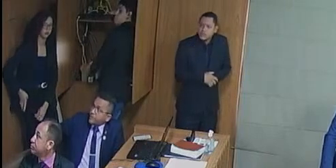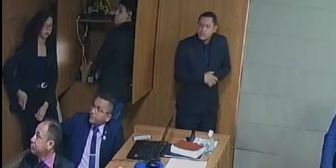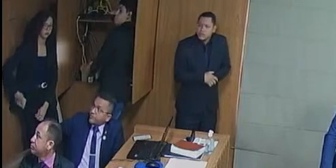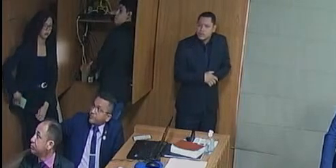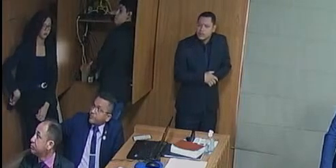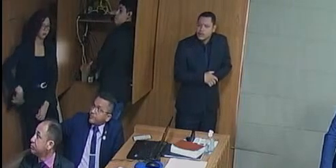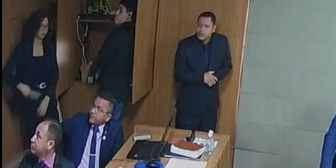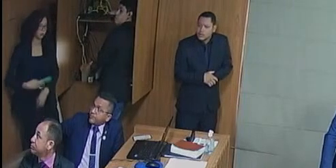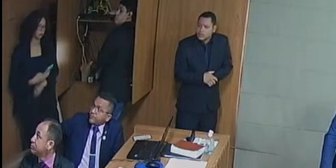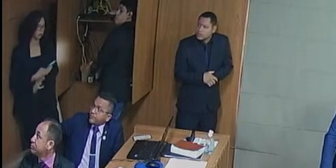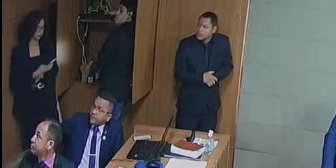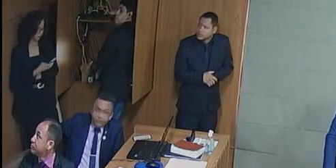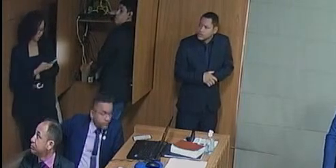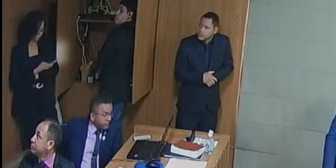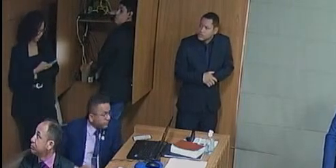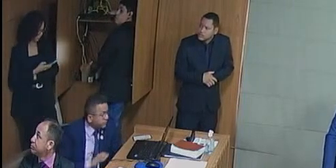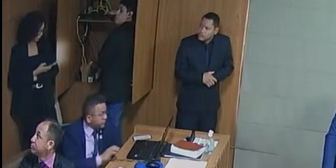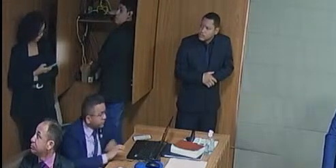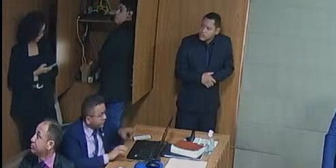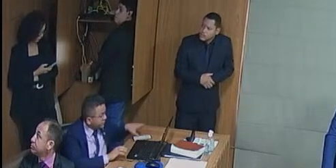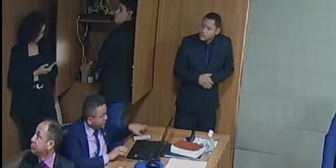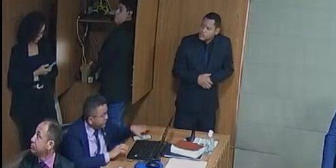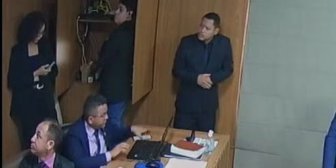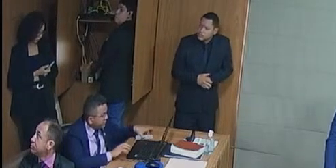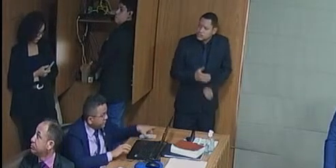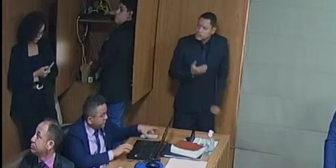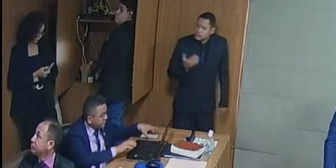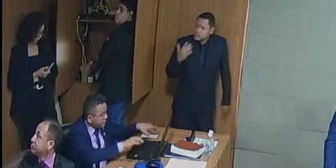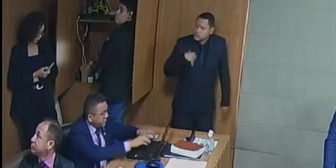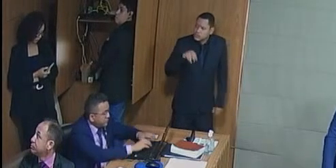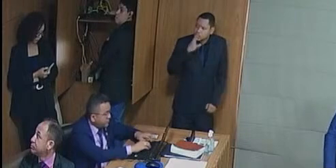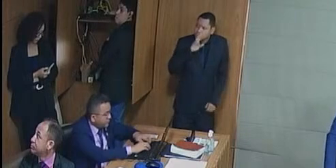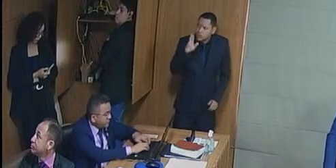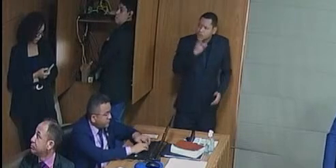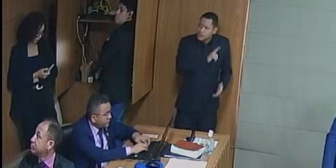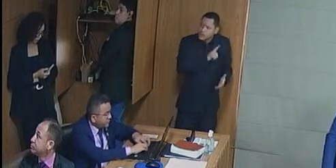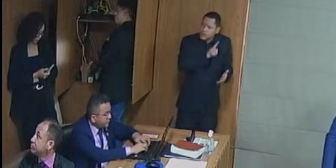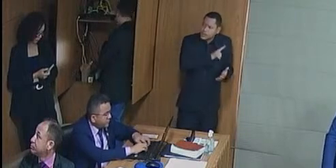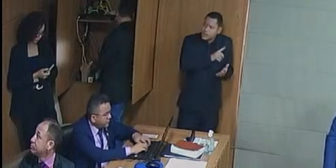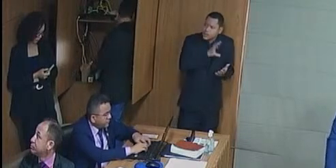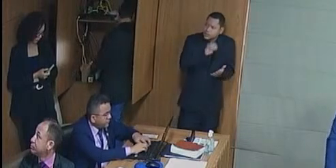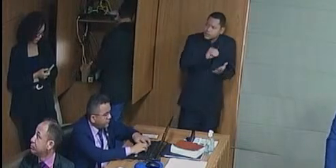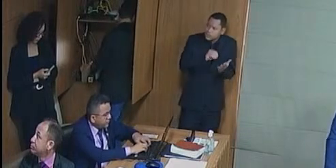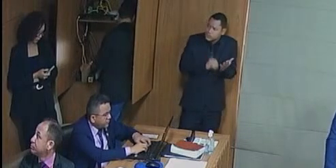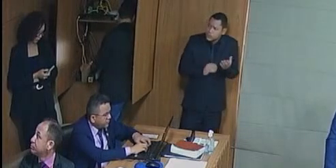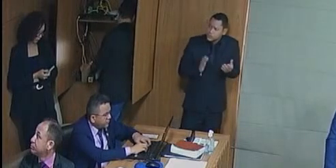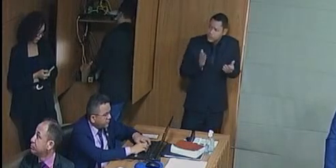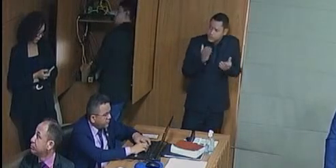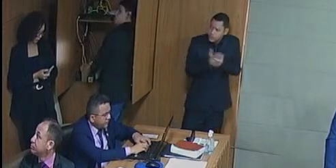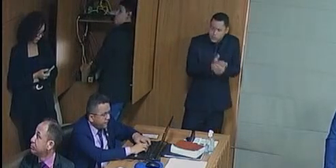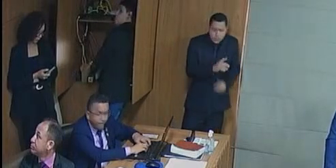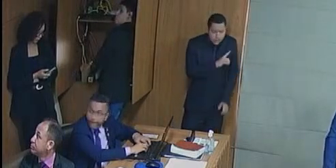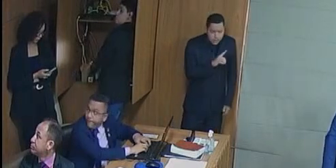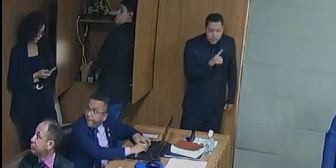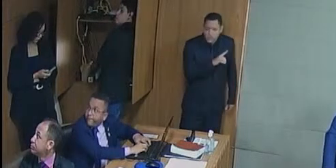favor Esses são os nomes que está que estão nos aos do processo pode passar por